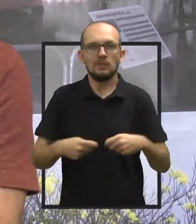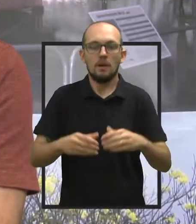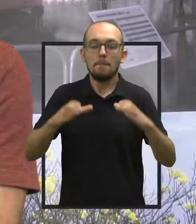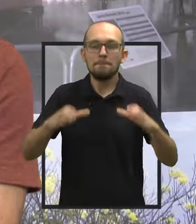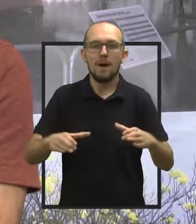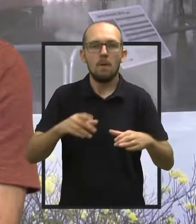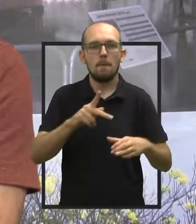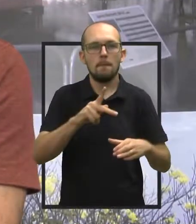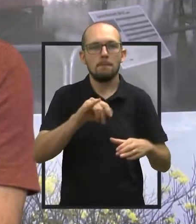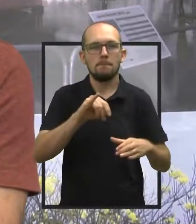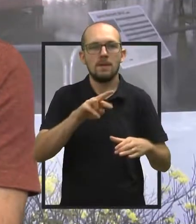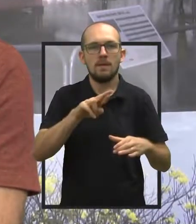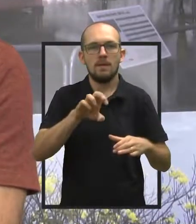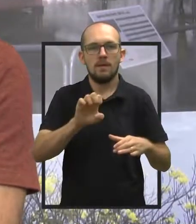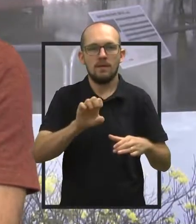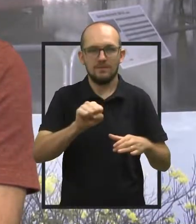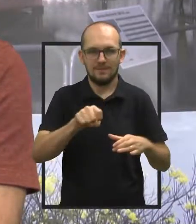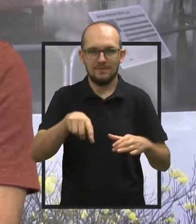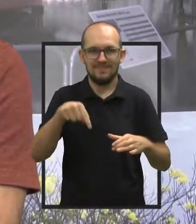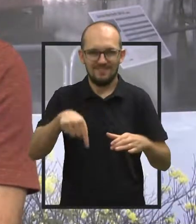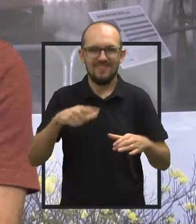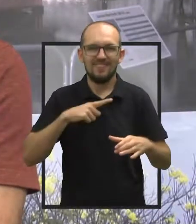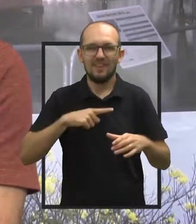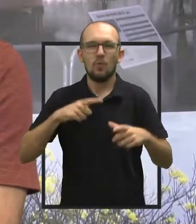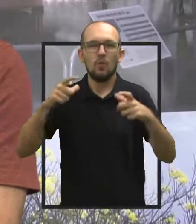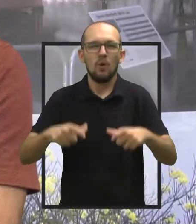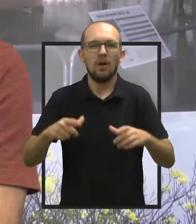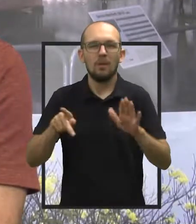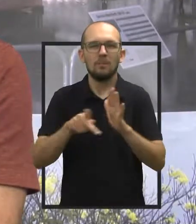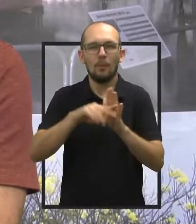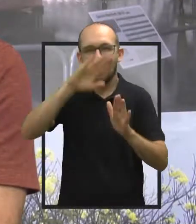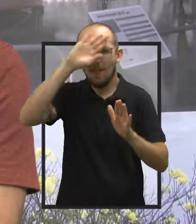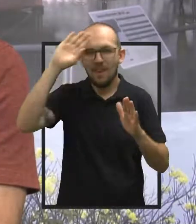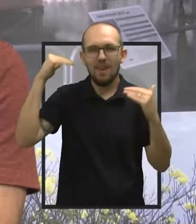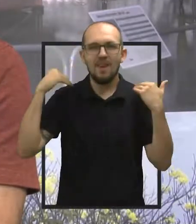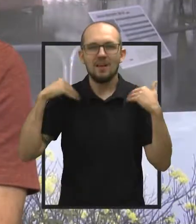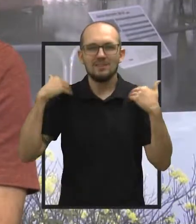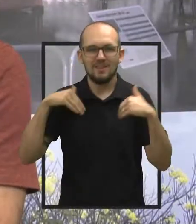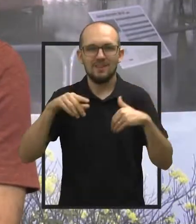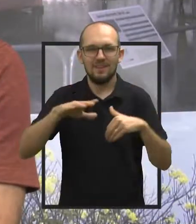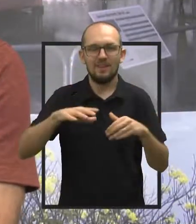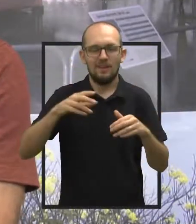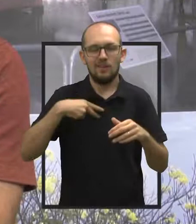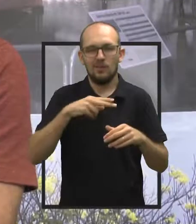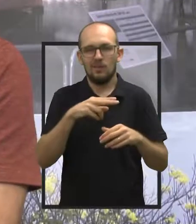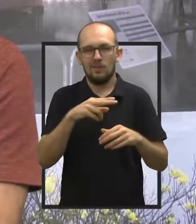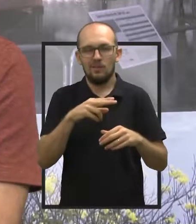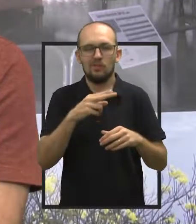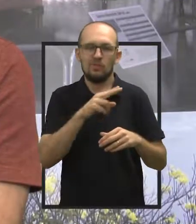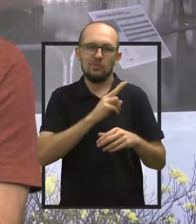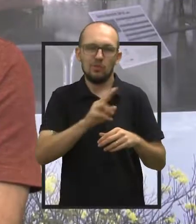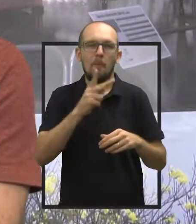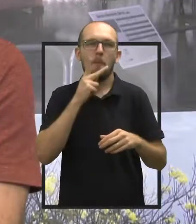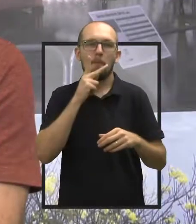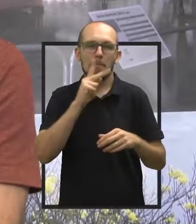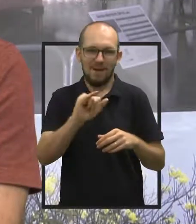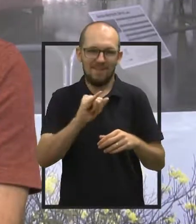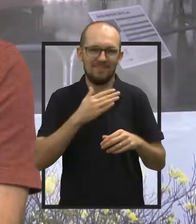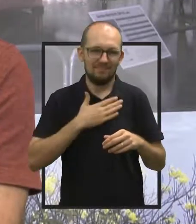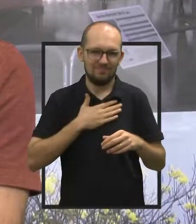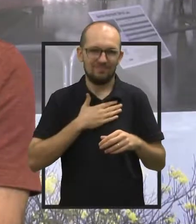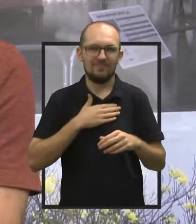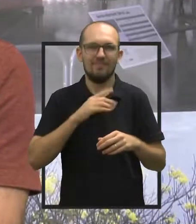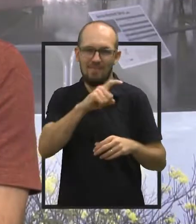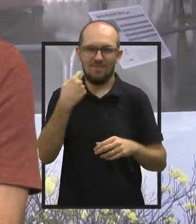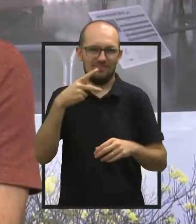de Campos. Nós temos um centro de lazer lá que, inclusive, leva o nome do nosso pai, que foi vereador nessa cidade, né? E que lá precisa